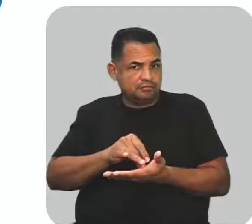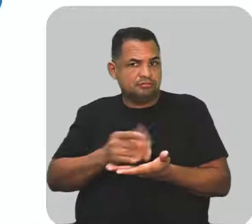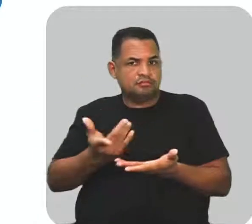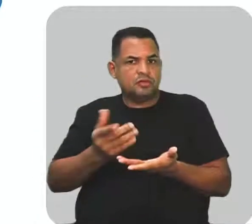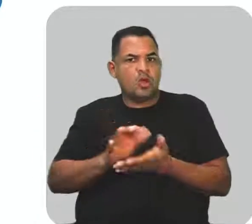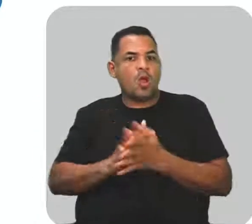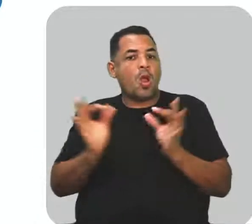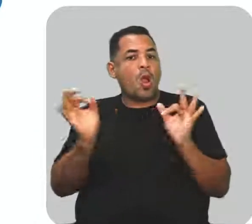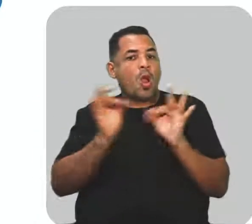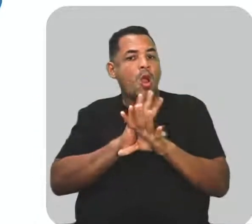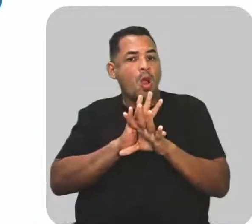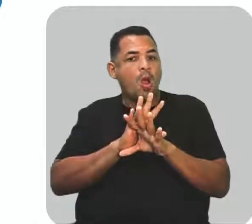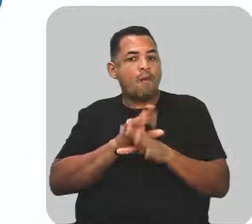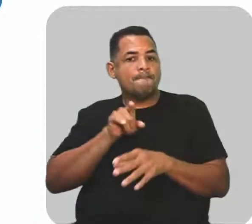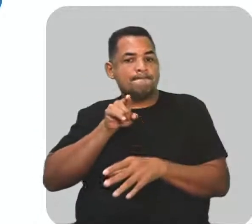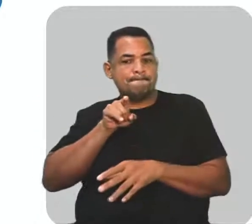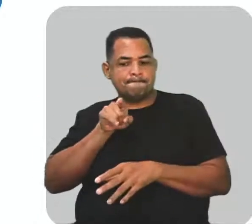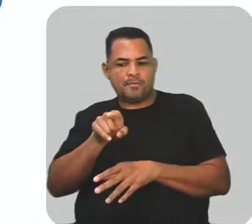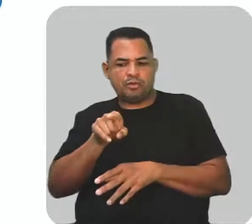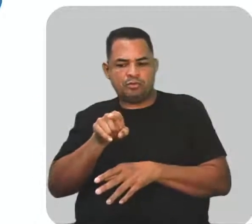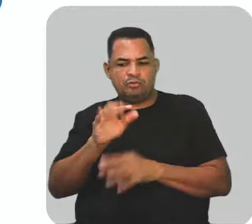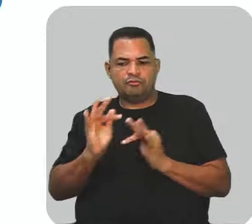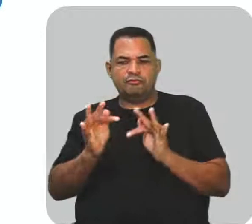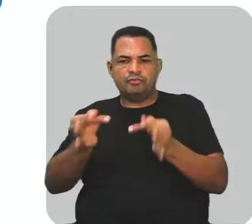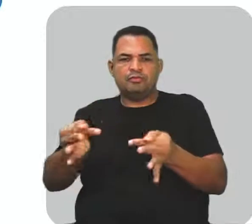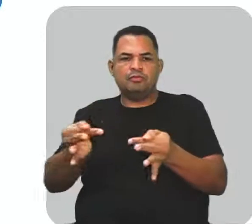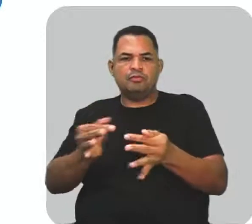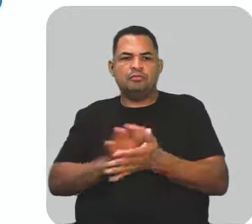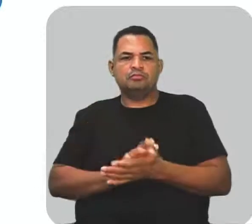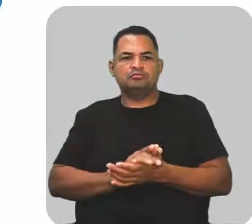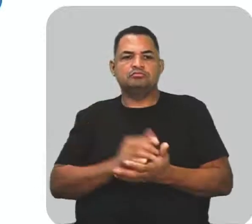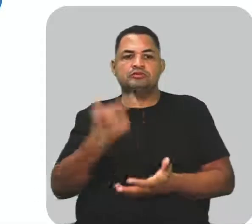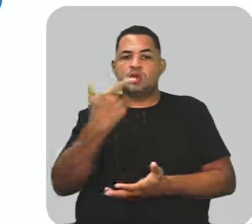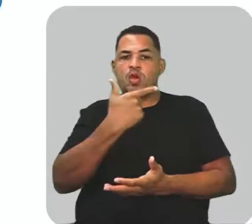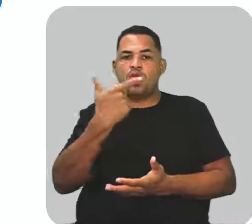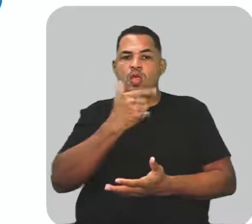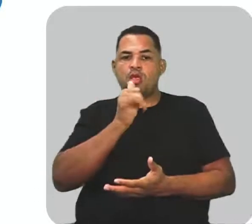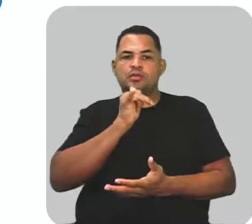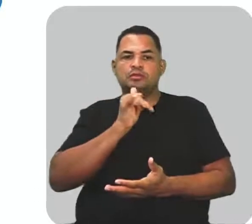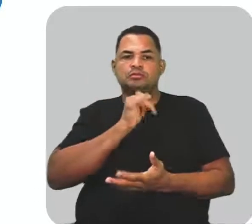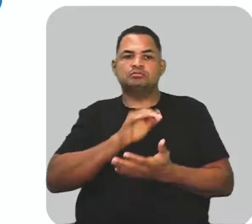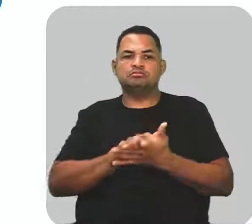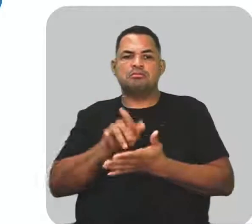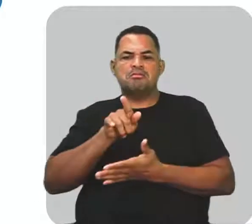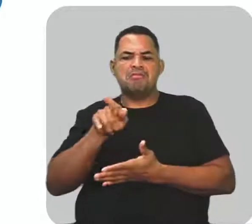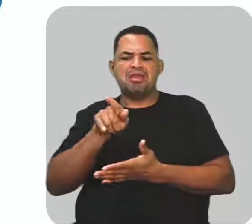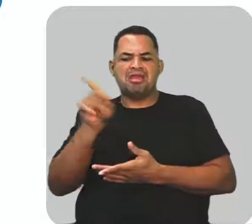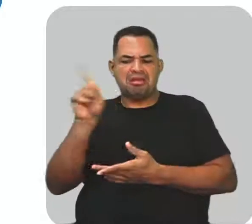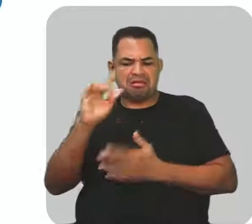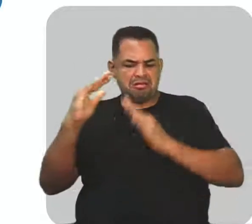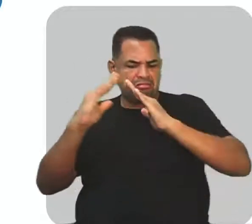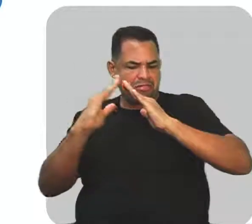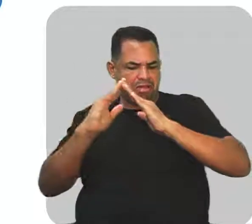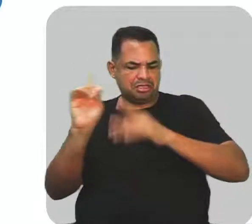eu concluo com ponto final. Segundo exemplo, ela não está em